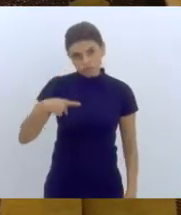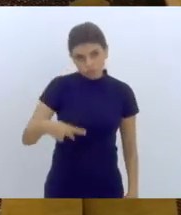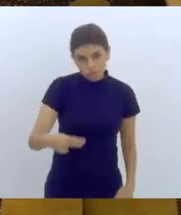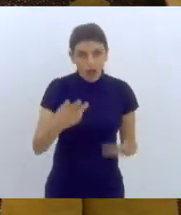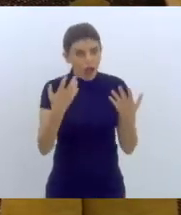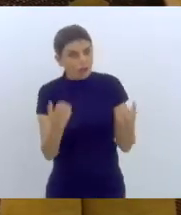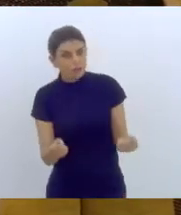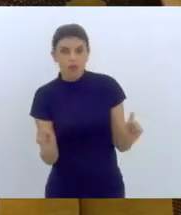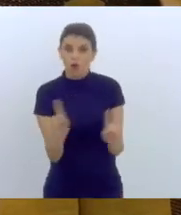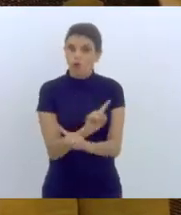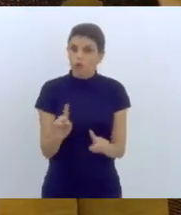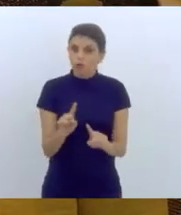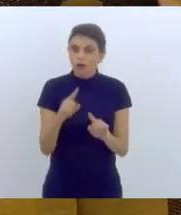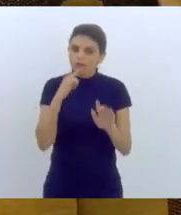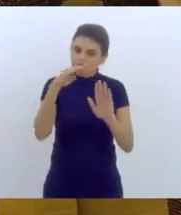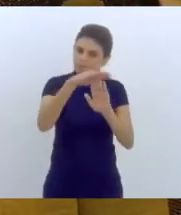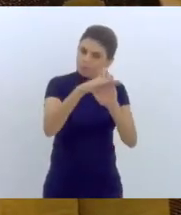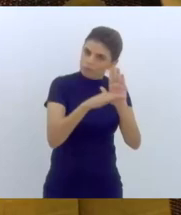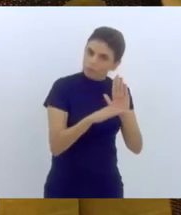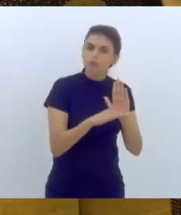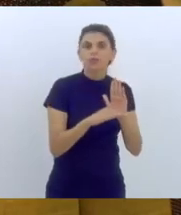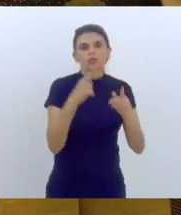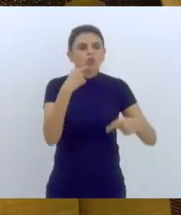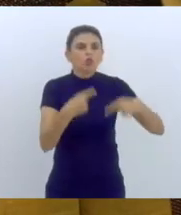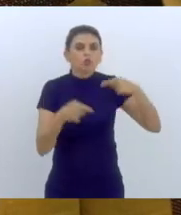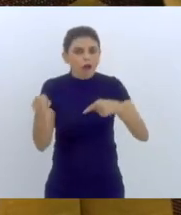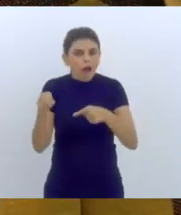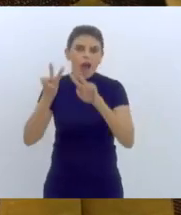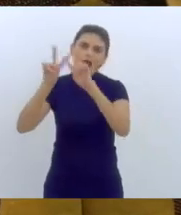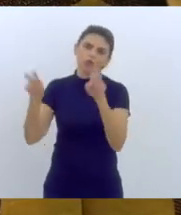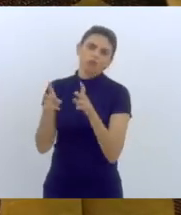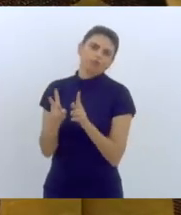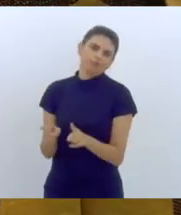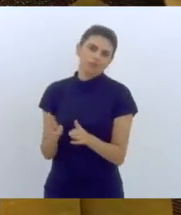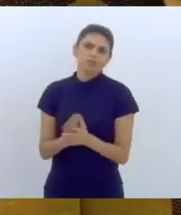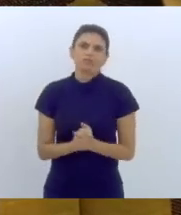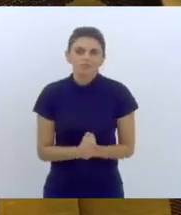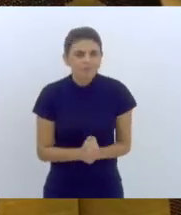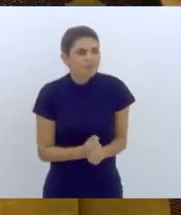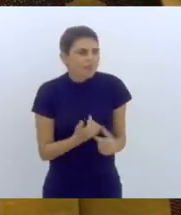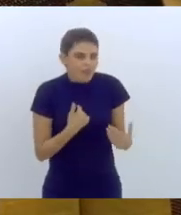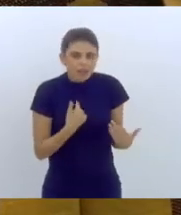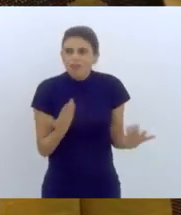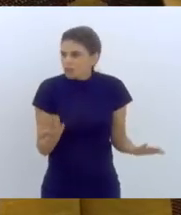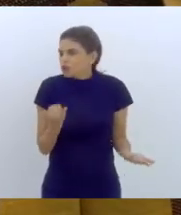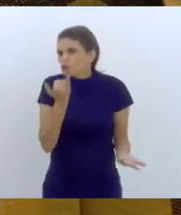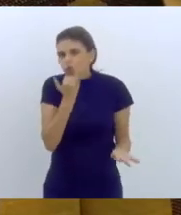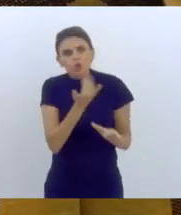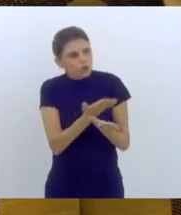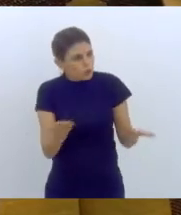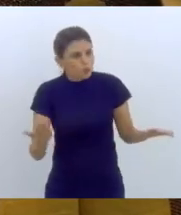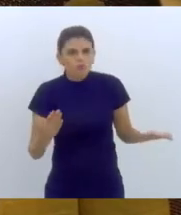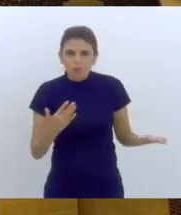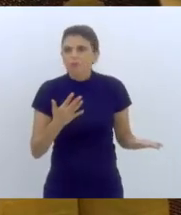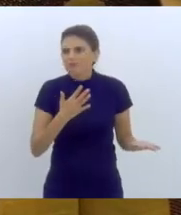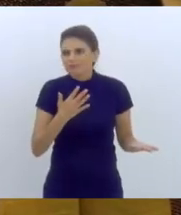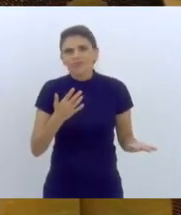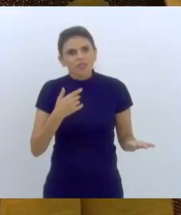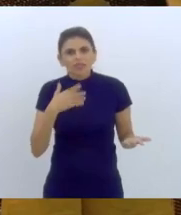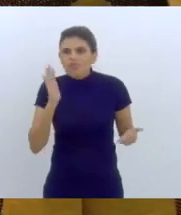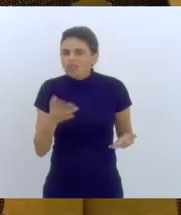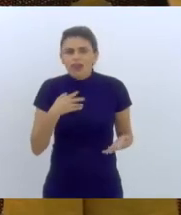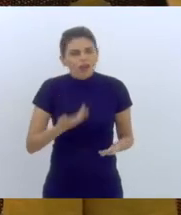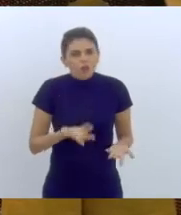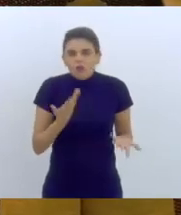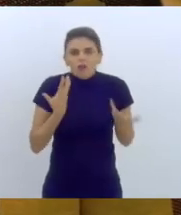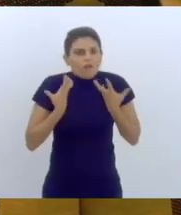mas pela ordem tem que ser com o assunto que está sendo discutido. E olha, vou te contar uma coisa, isso está ficando enfadonho, a gente